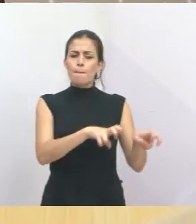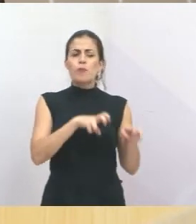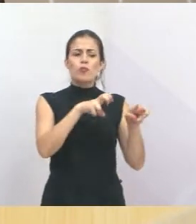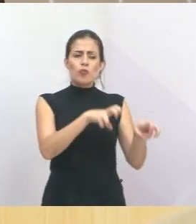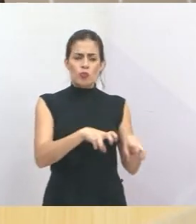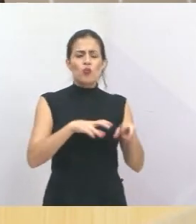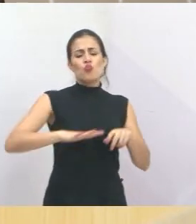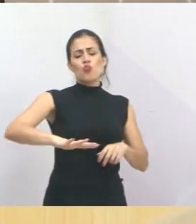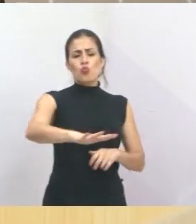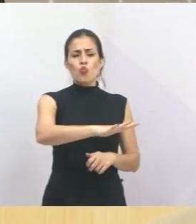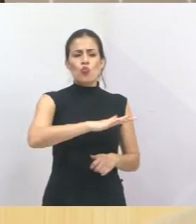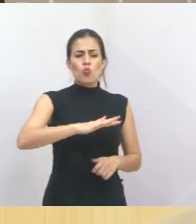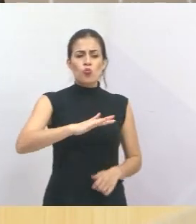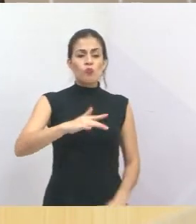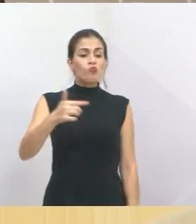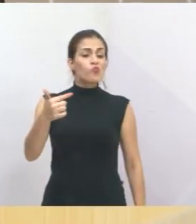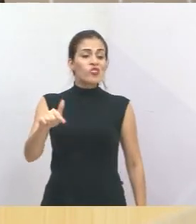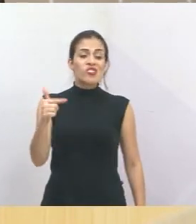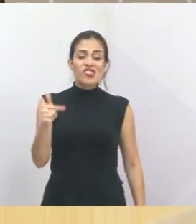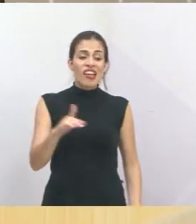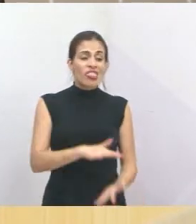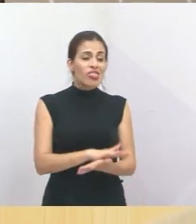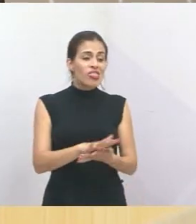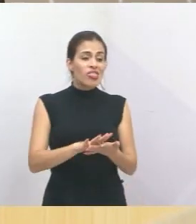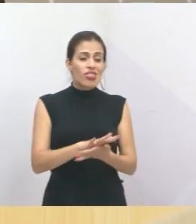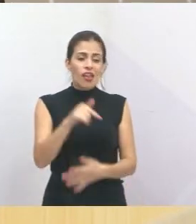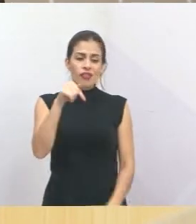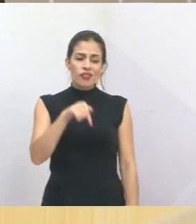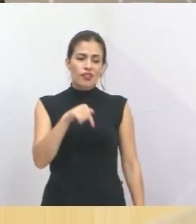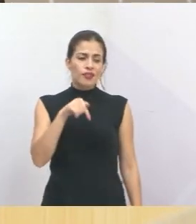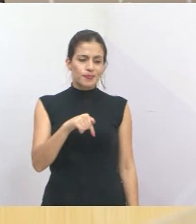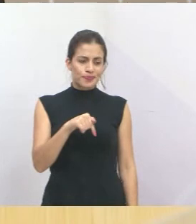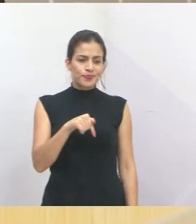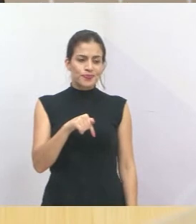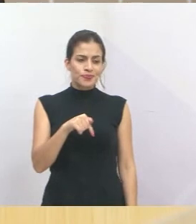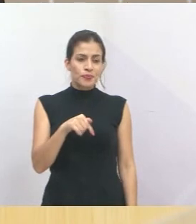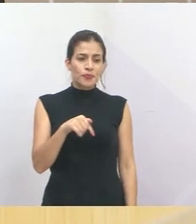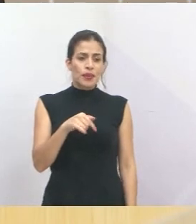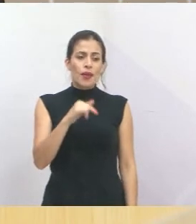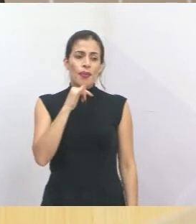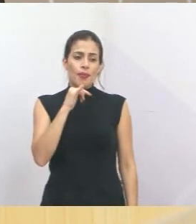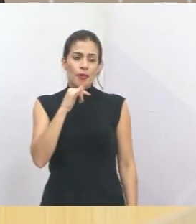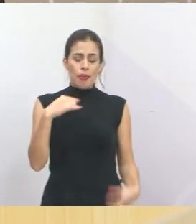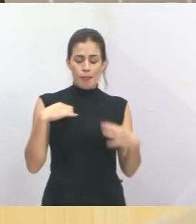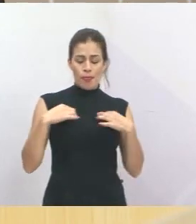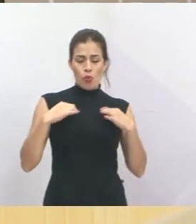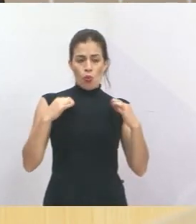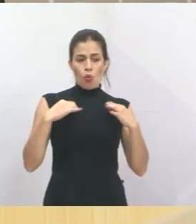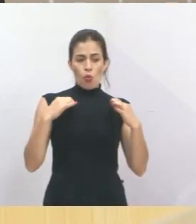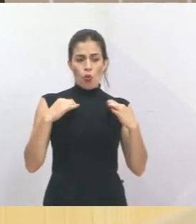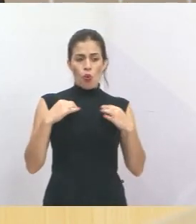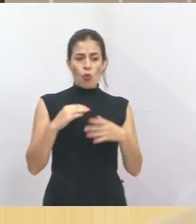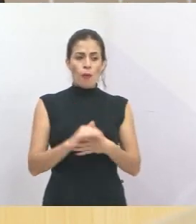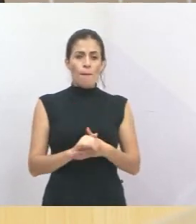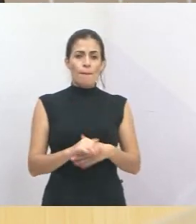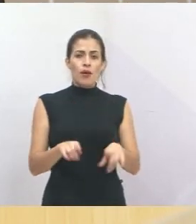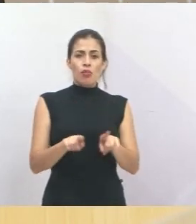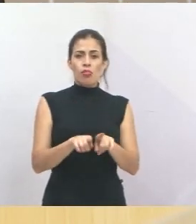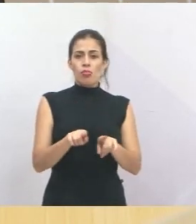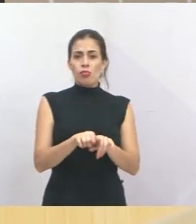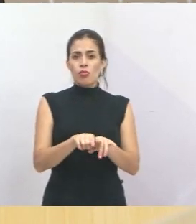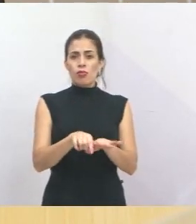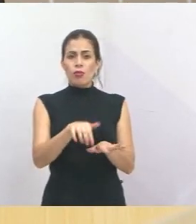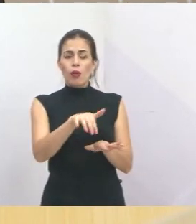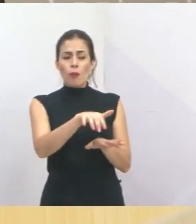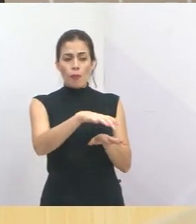teríamos nada que nós temos aqui agora. Por exemplo, as nossas vestimentas, né, nos nossos calçados,